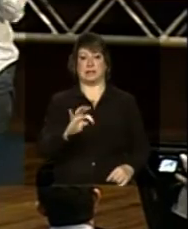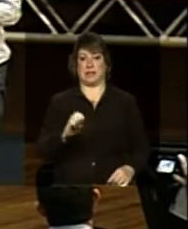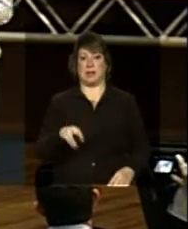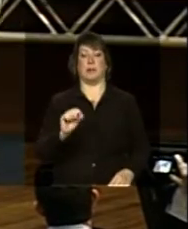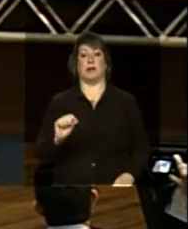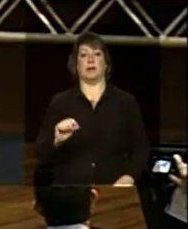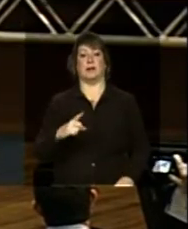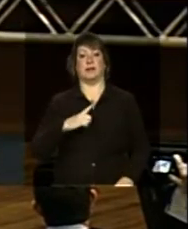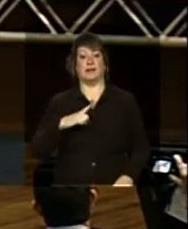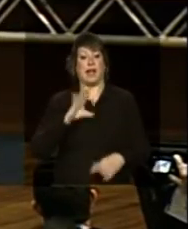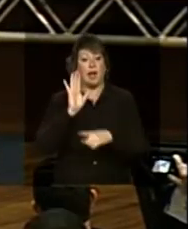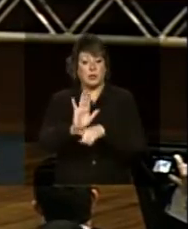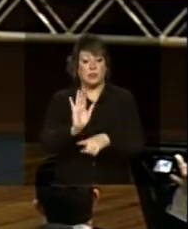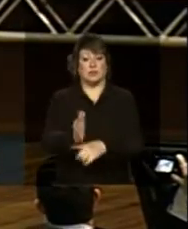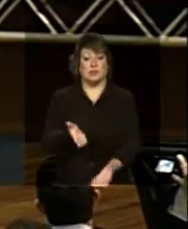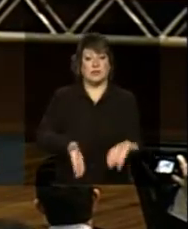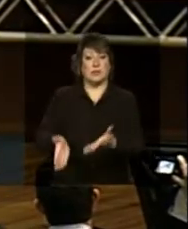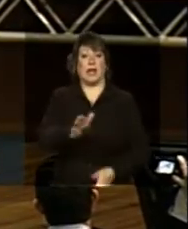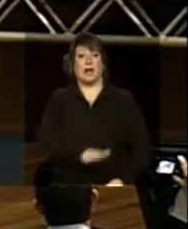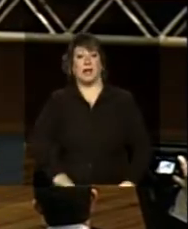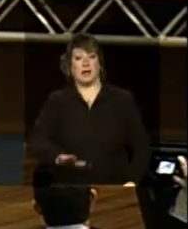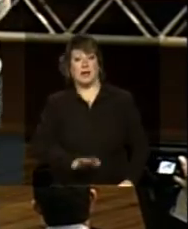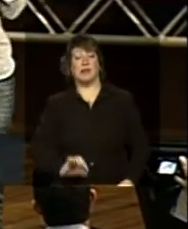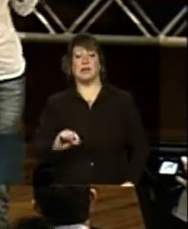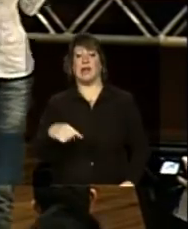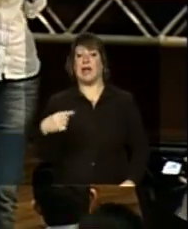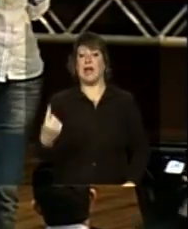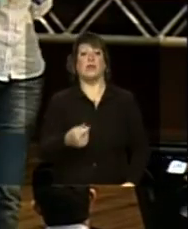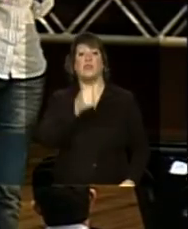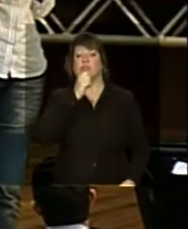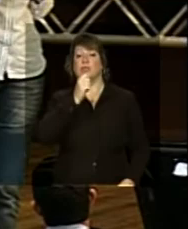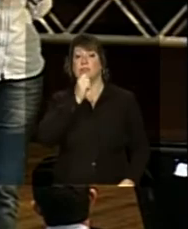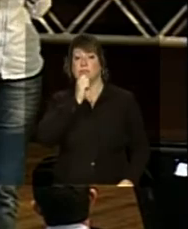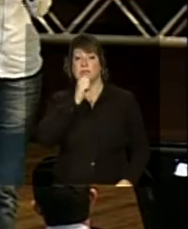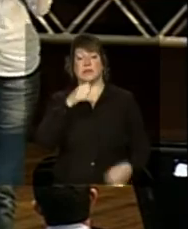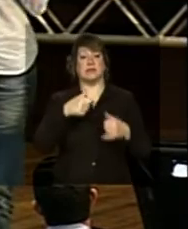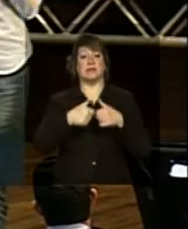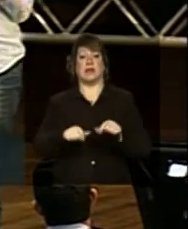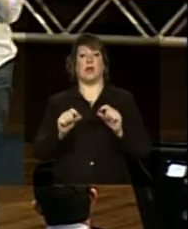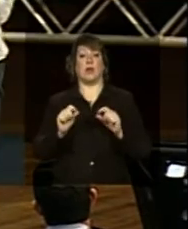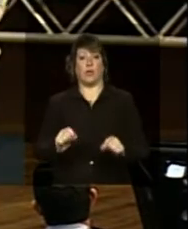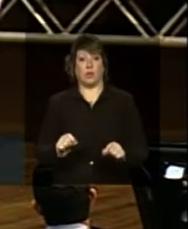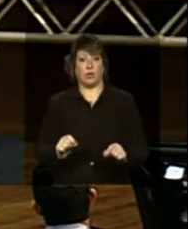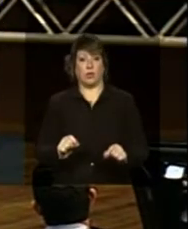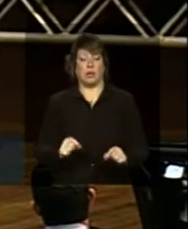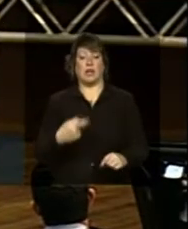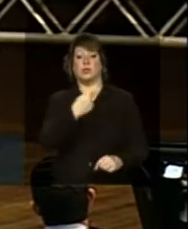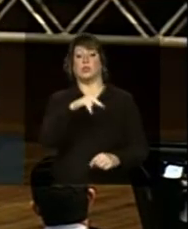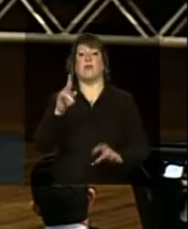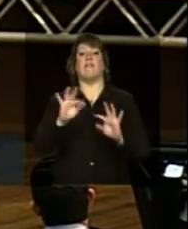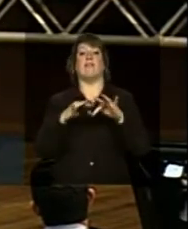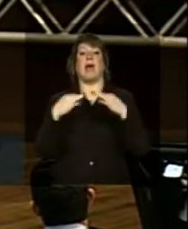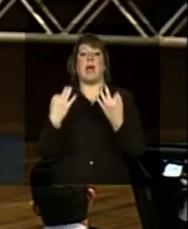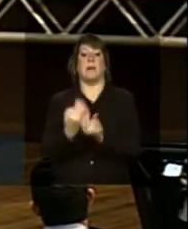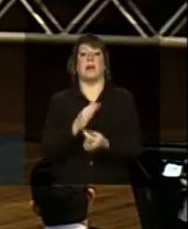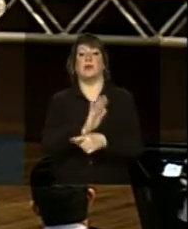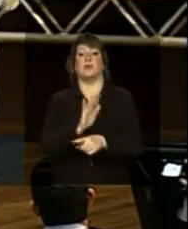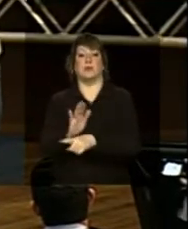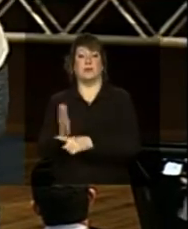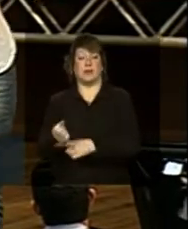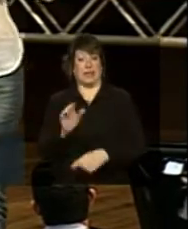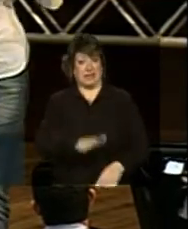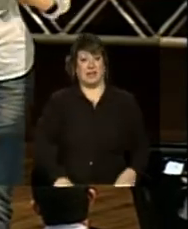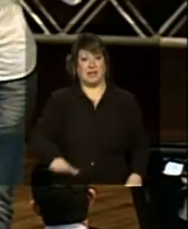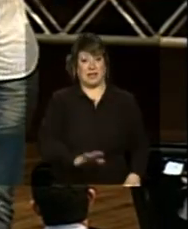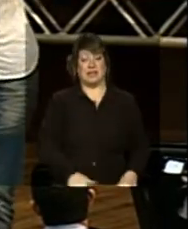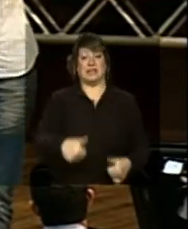que atenda as crianças que não estão sob o cuidado das suas famílias. Crianças